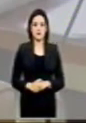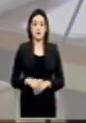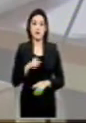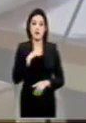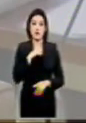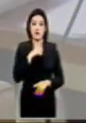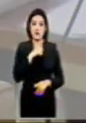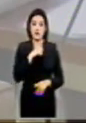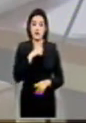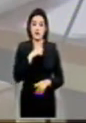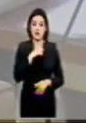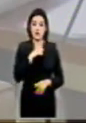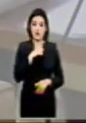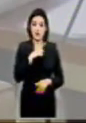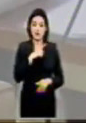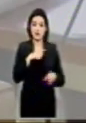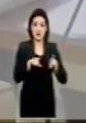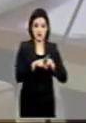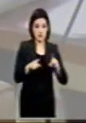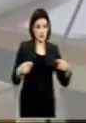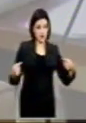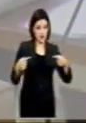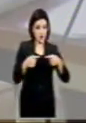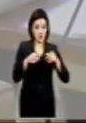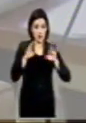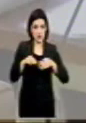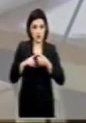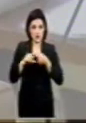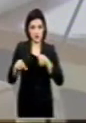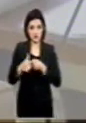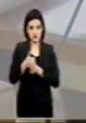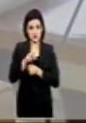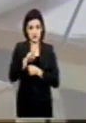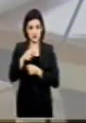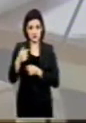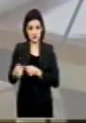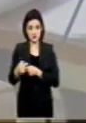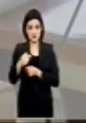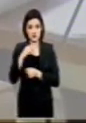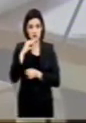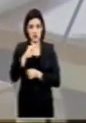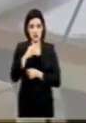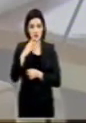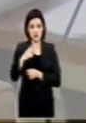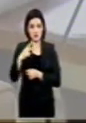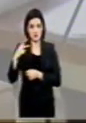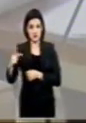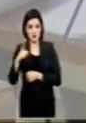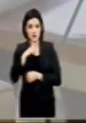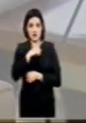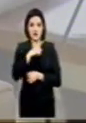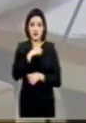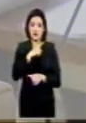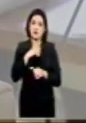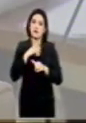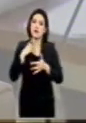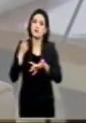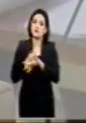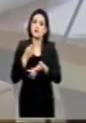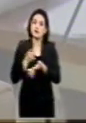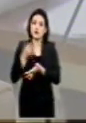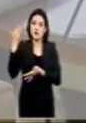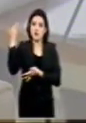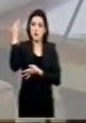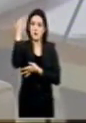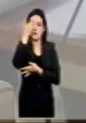no teor do artigo 157 do Código de Processo Penal, que preceitua a exigidez probatória na